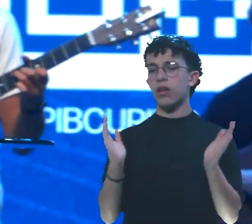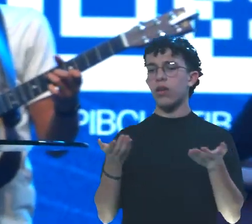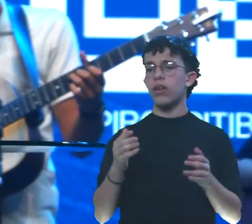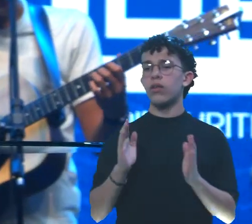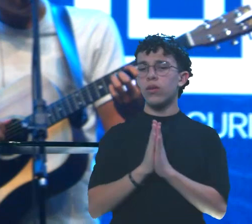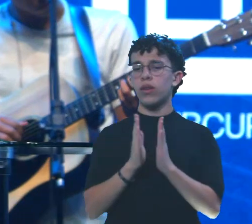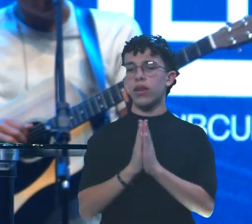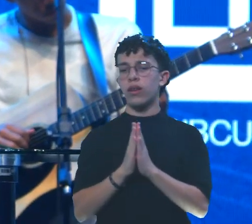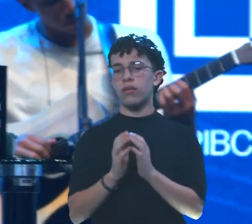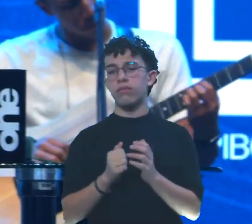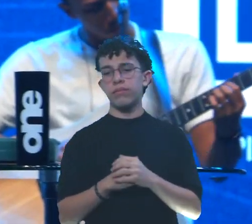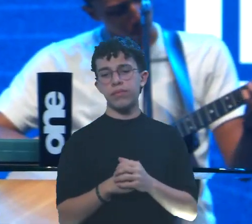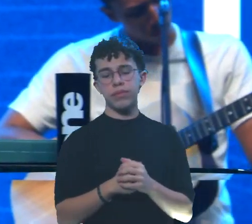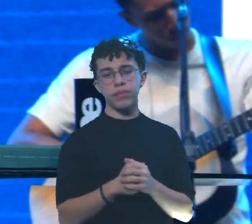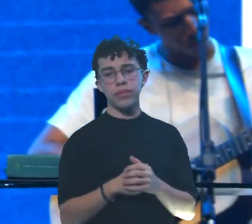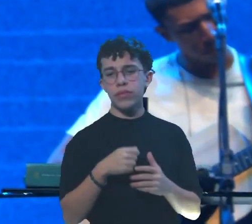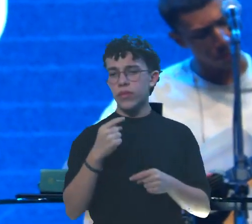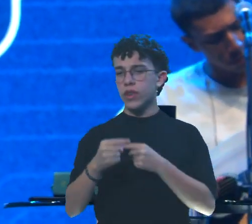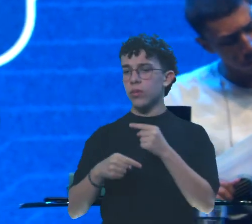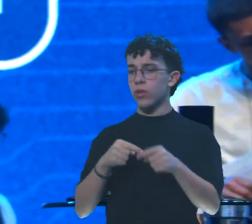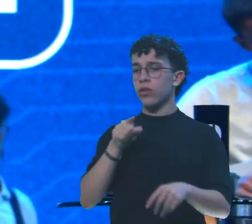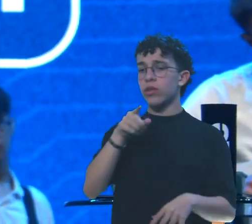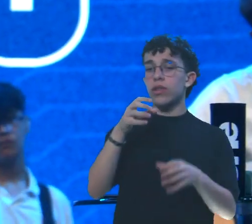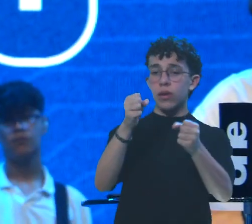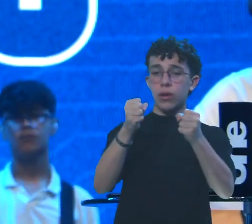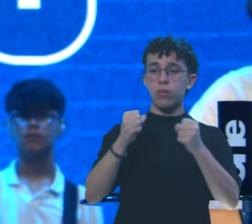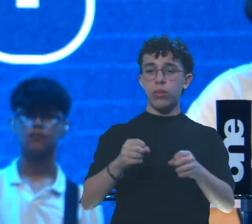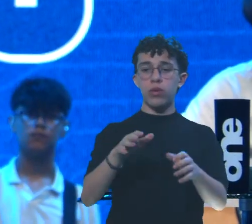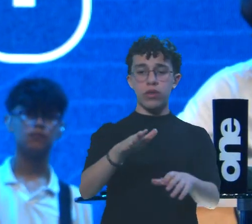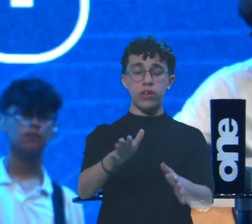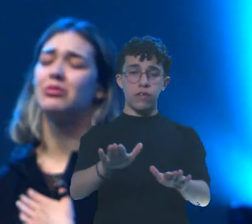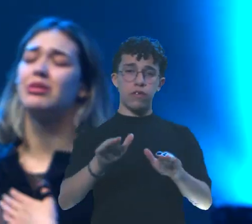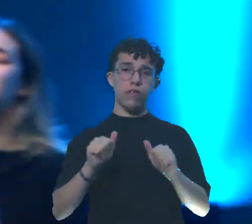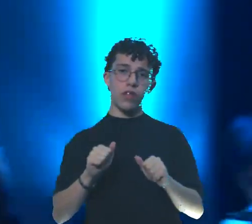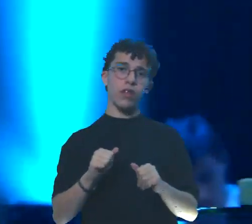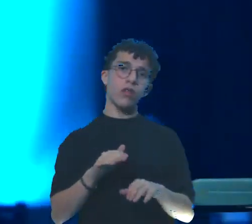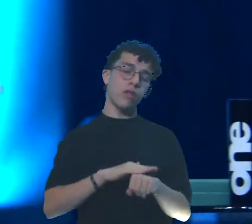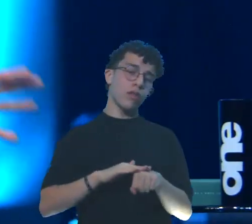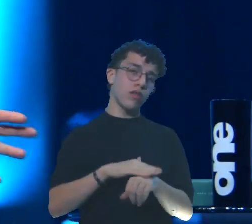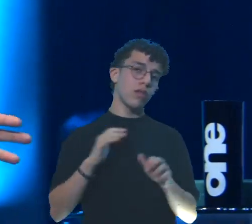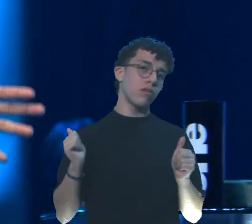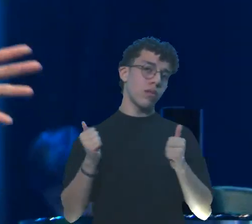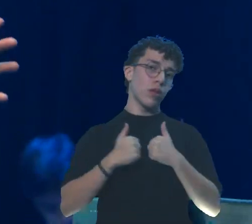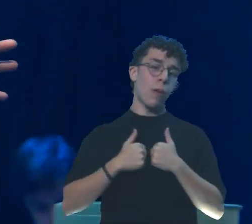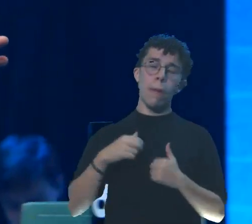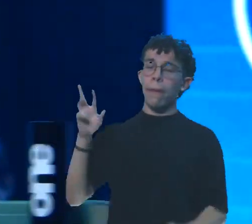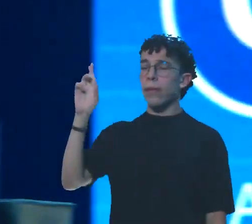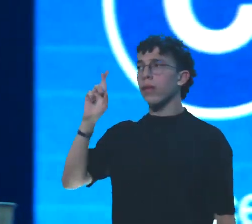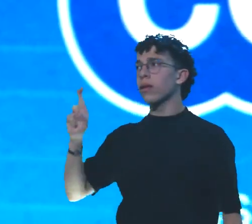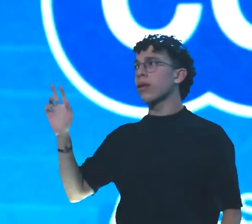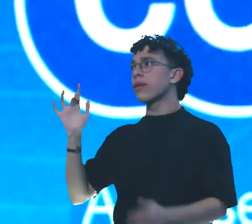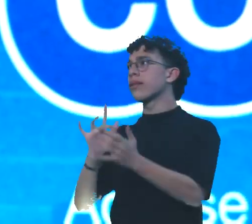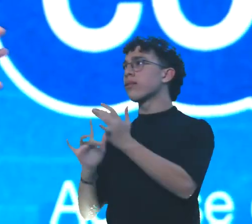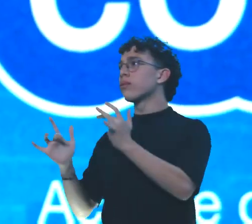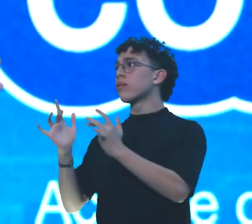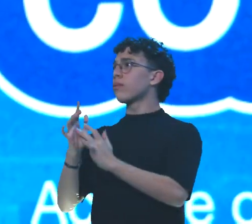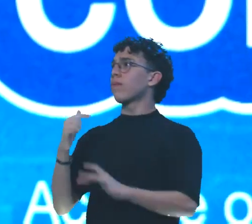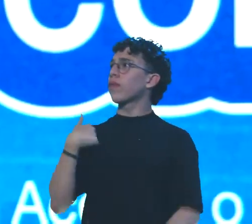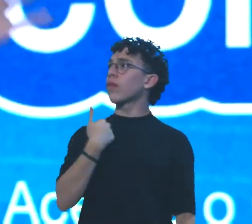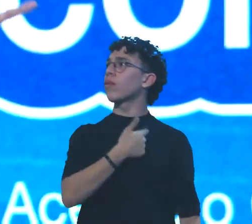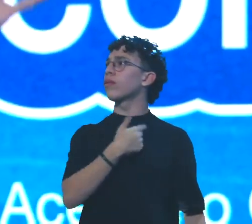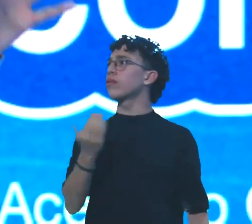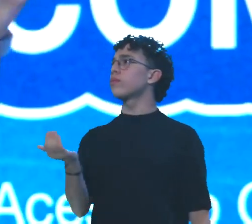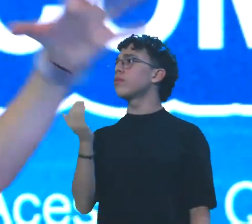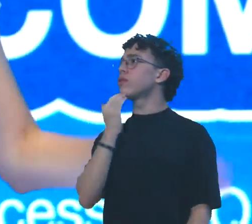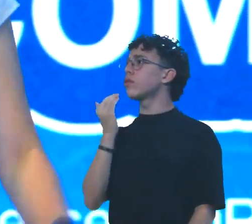você rapidinho. Depois você pode vir aqui conversar com os nossos conselheiros. Senhor Jesus, nós te pedimos